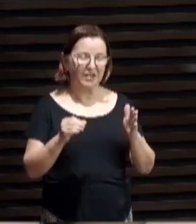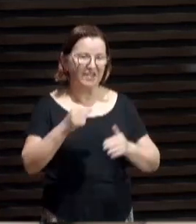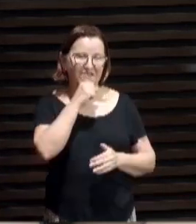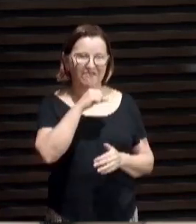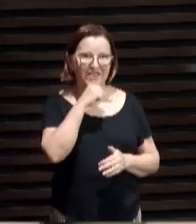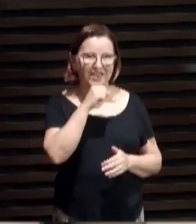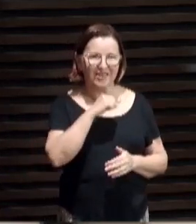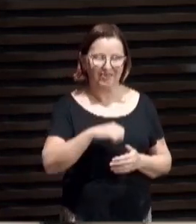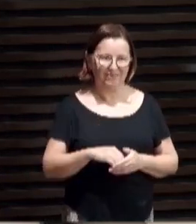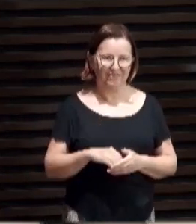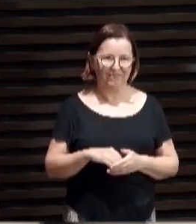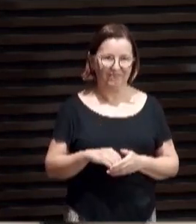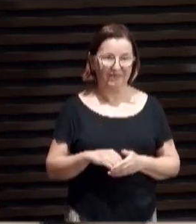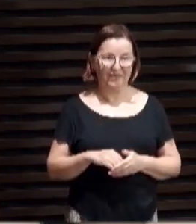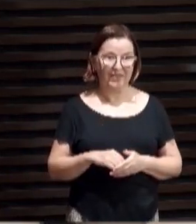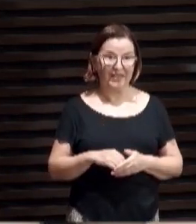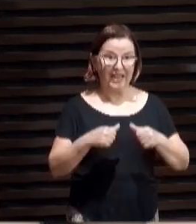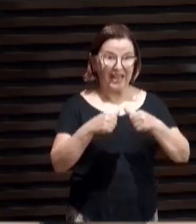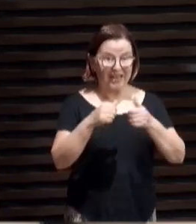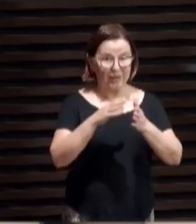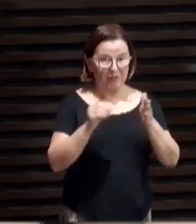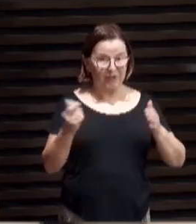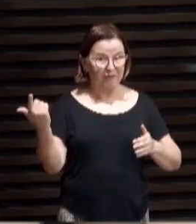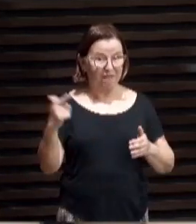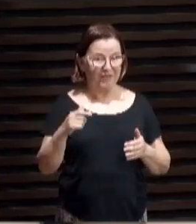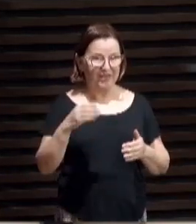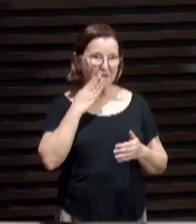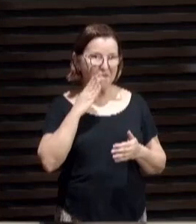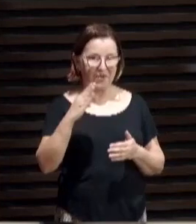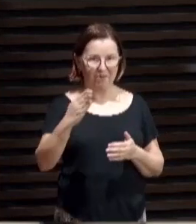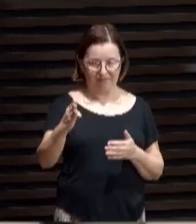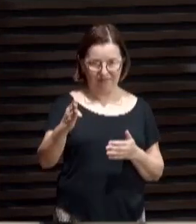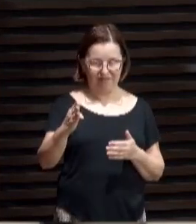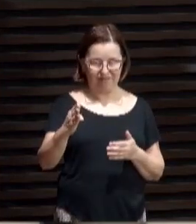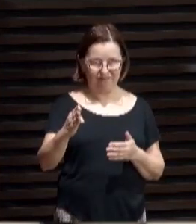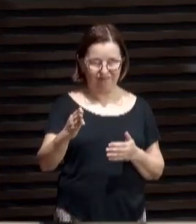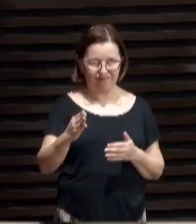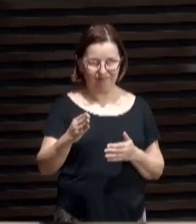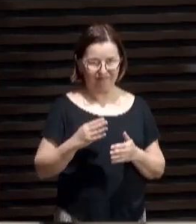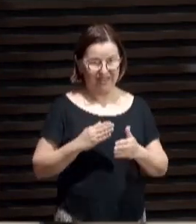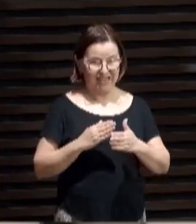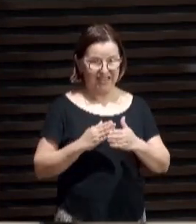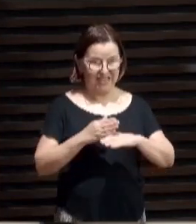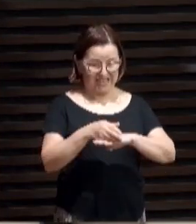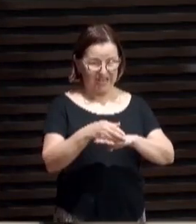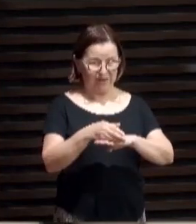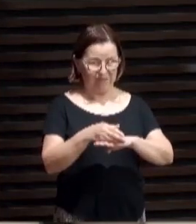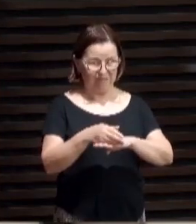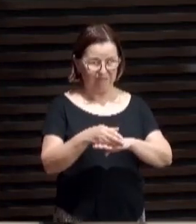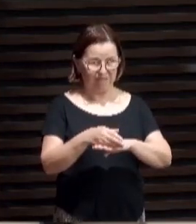Isso veio da Babilônia. Isso entrou no povo de Deus, lá no